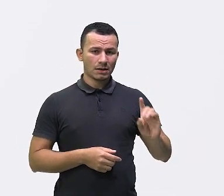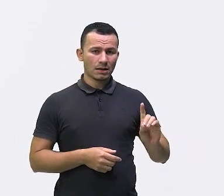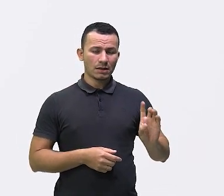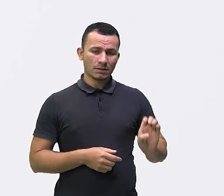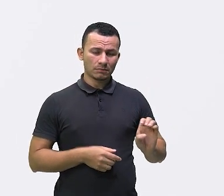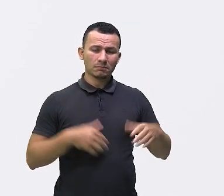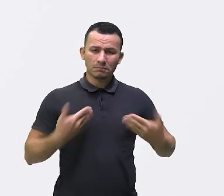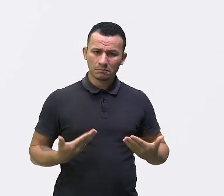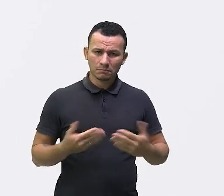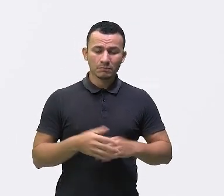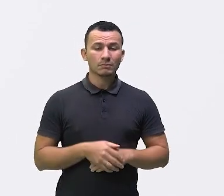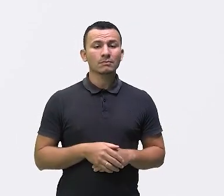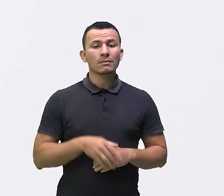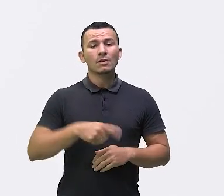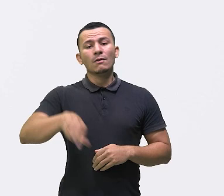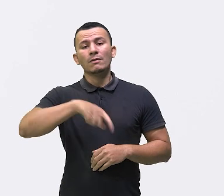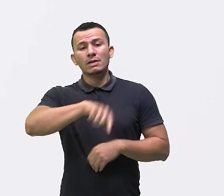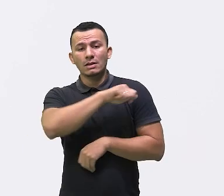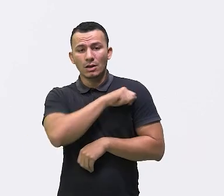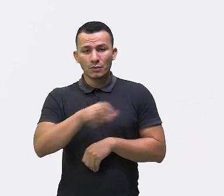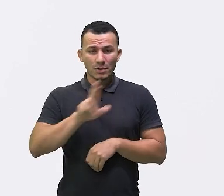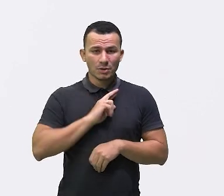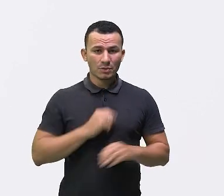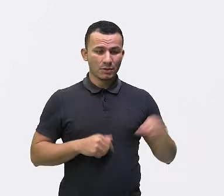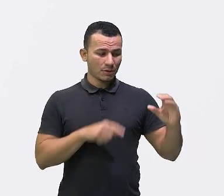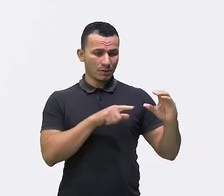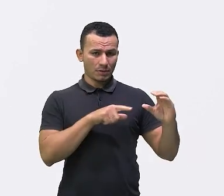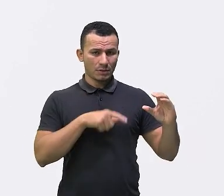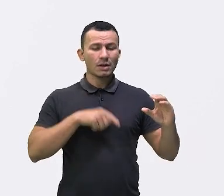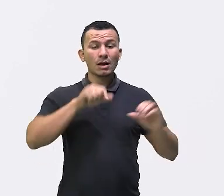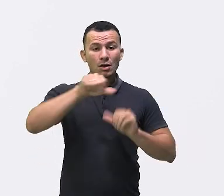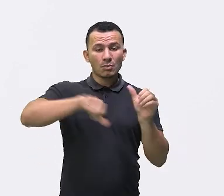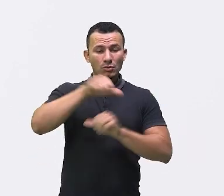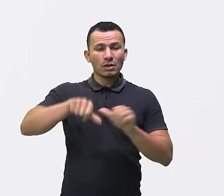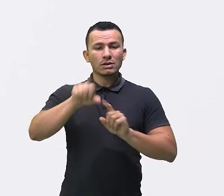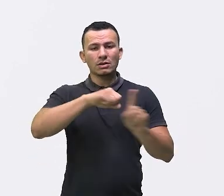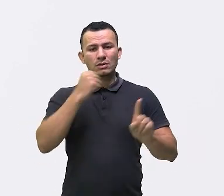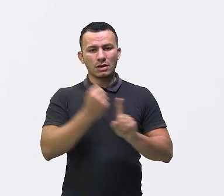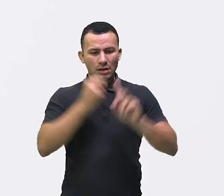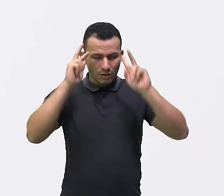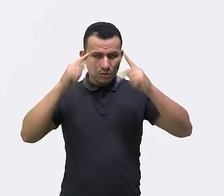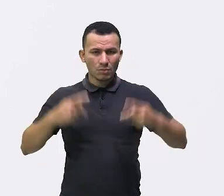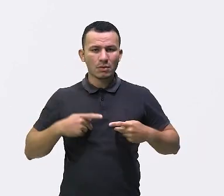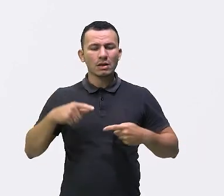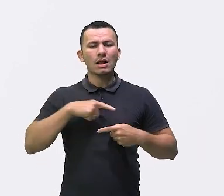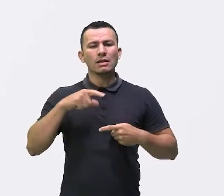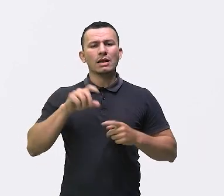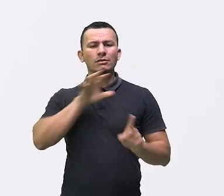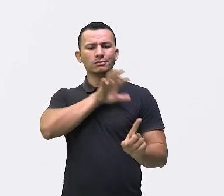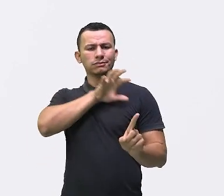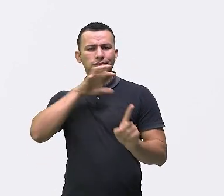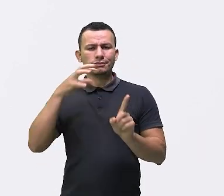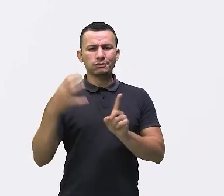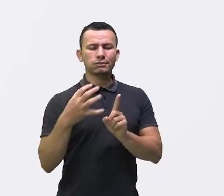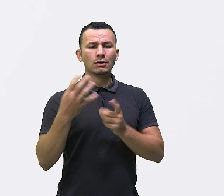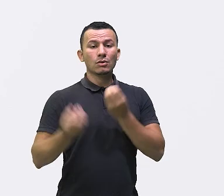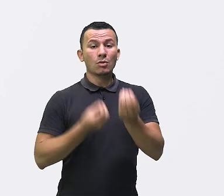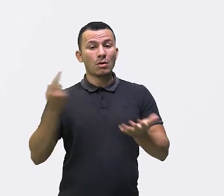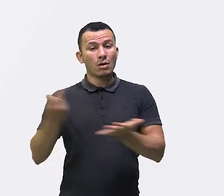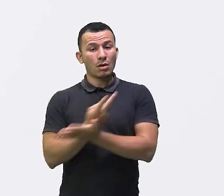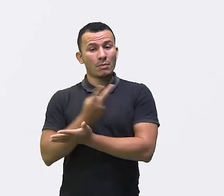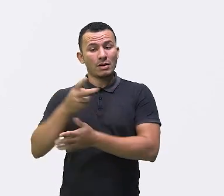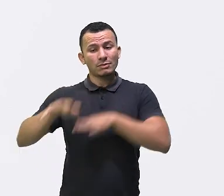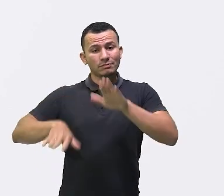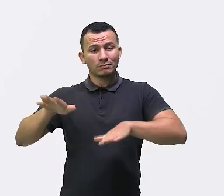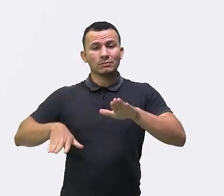marcou a letra C? Todas as mudanças nas sociedades humanas são influenciadas pela situação